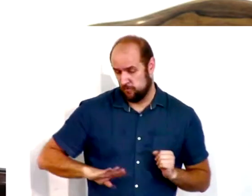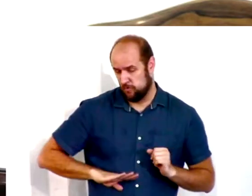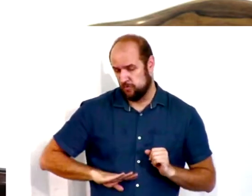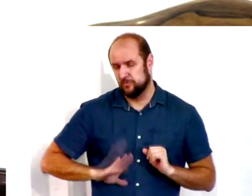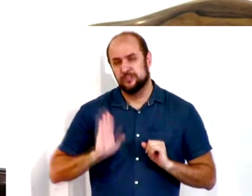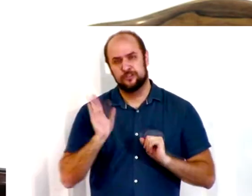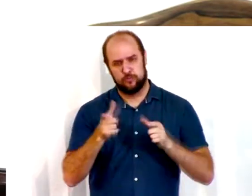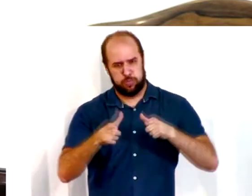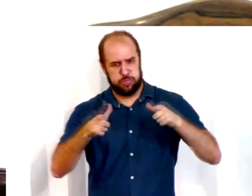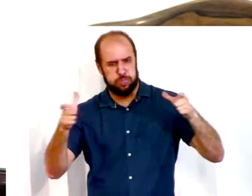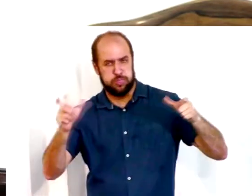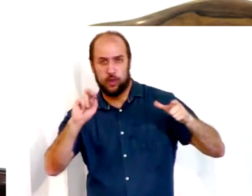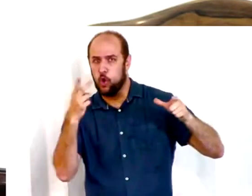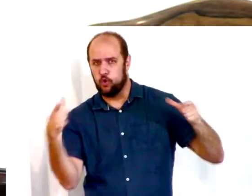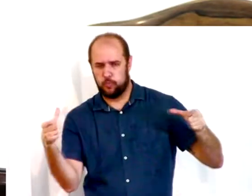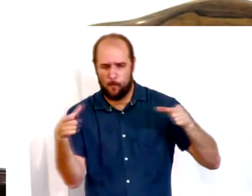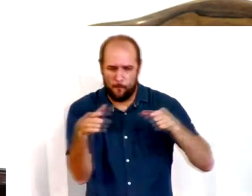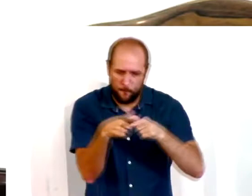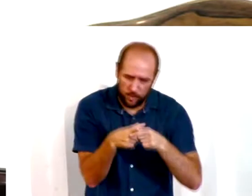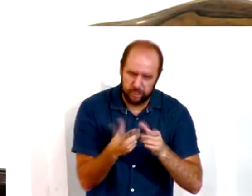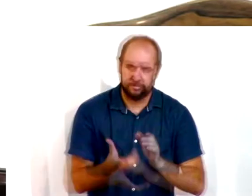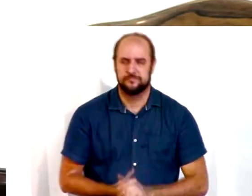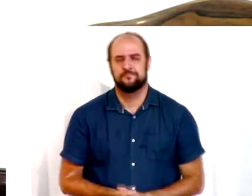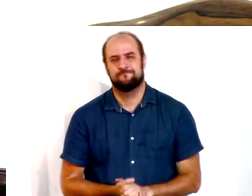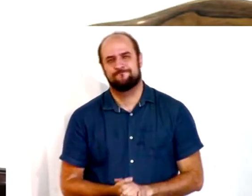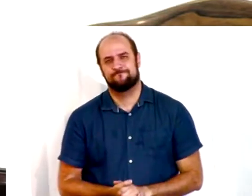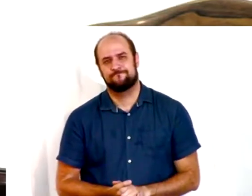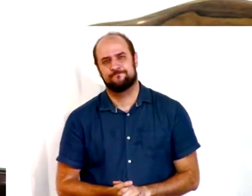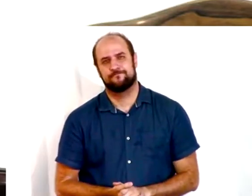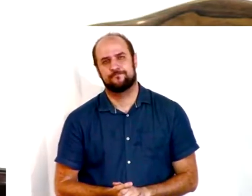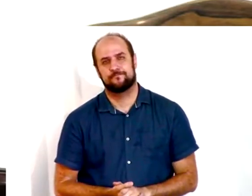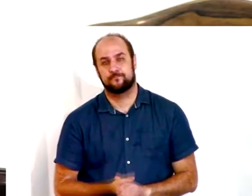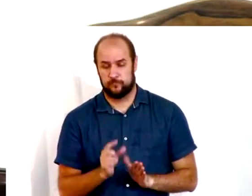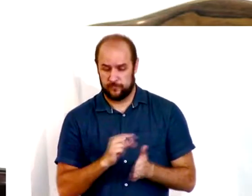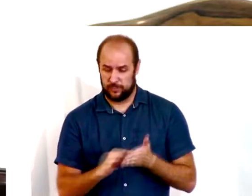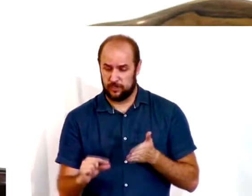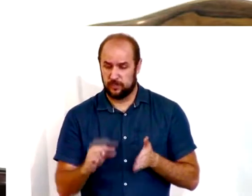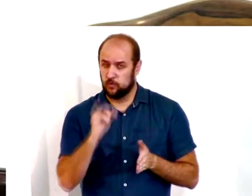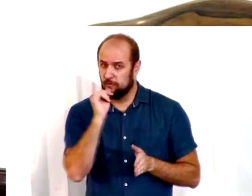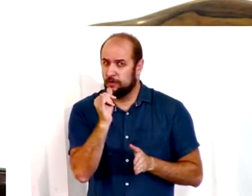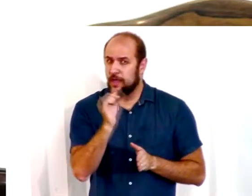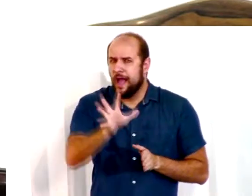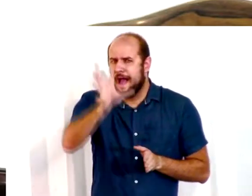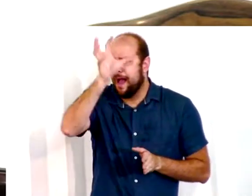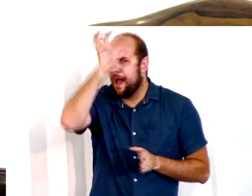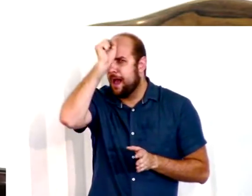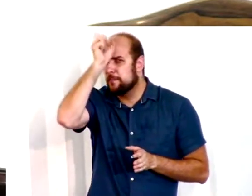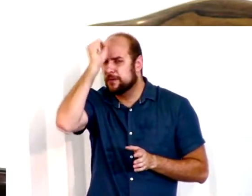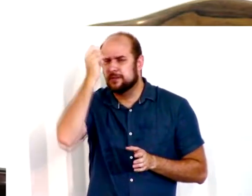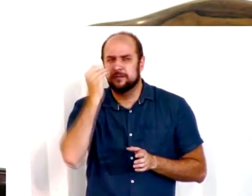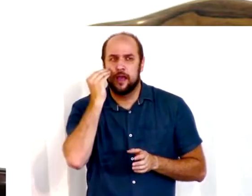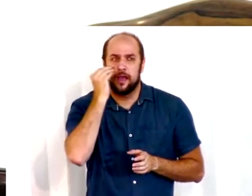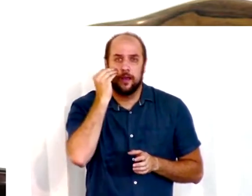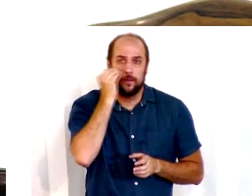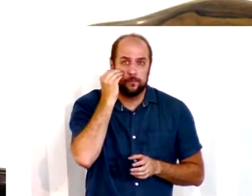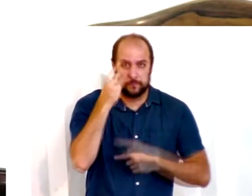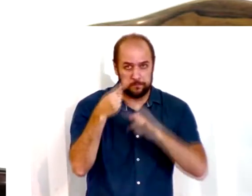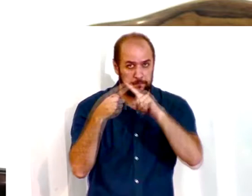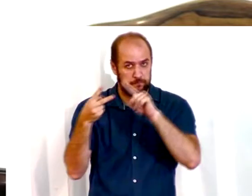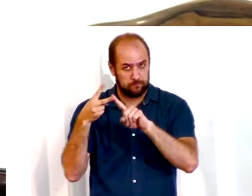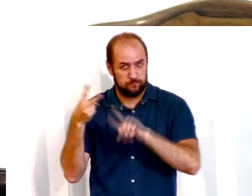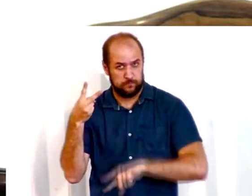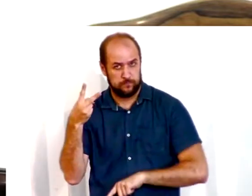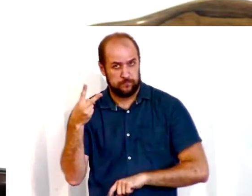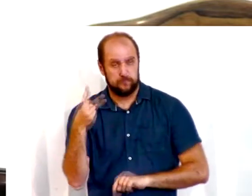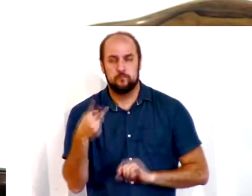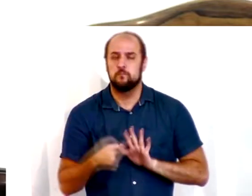como de escassez. Os dois verbos usados por Paulo aqui, aprendi e experiência, são usados